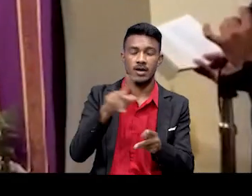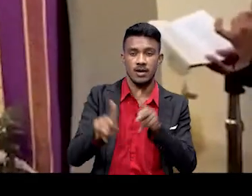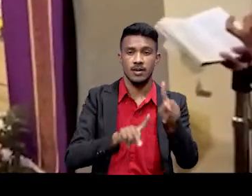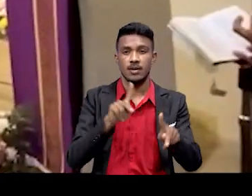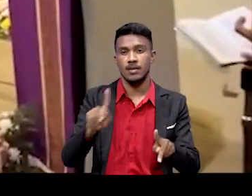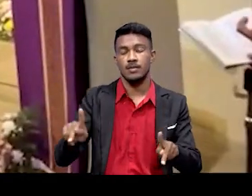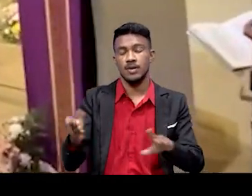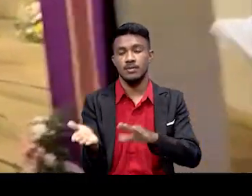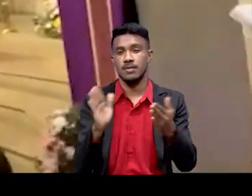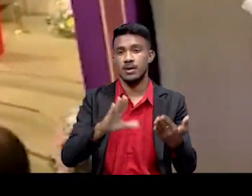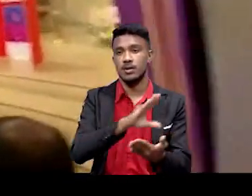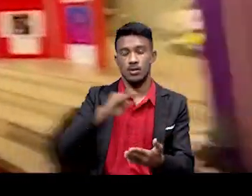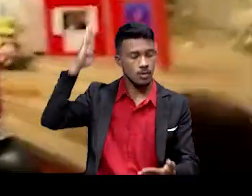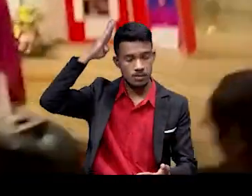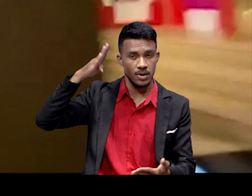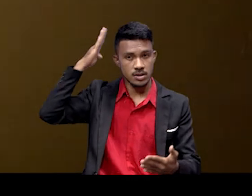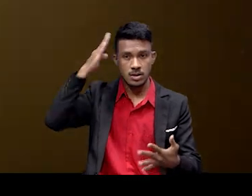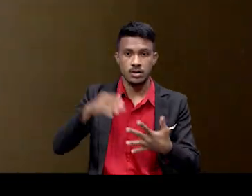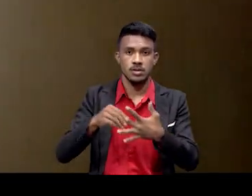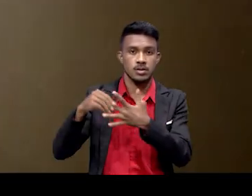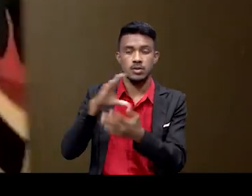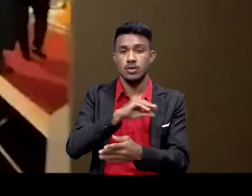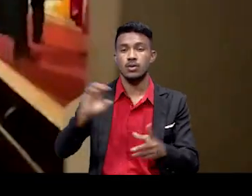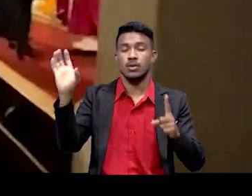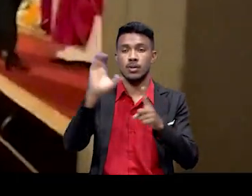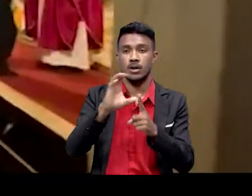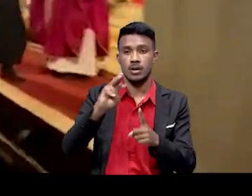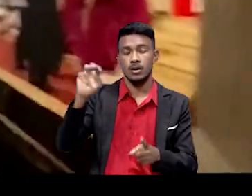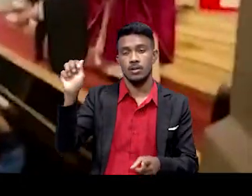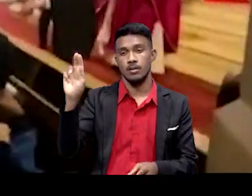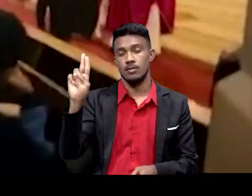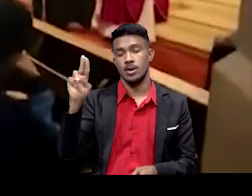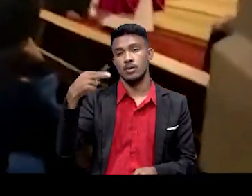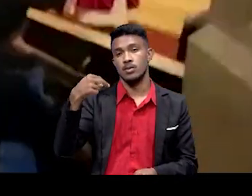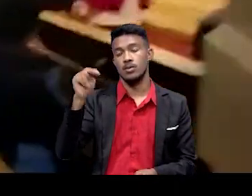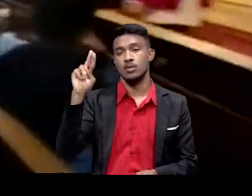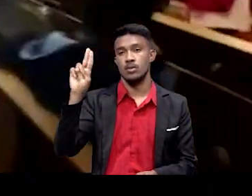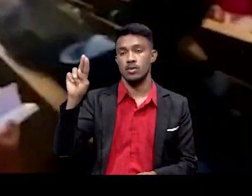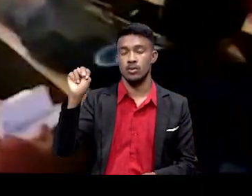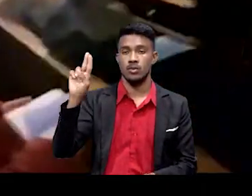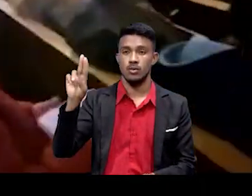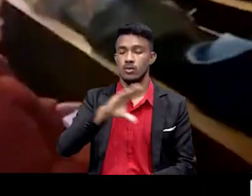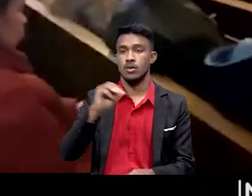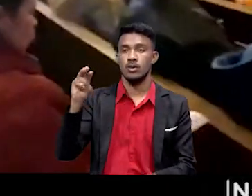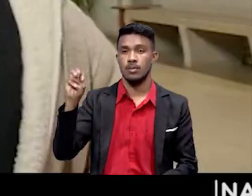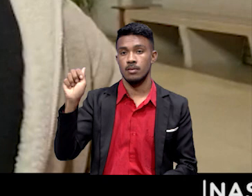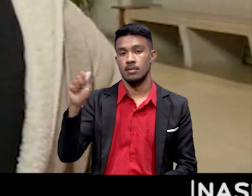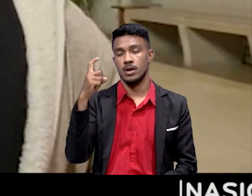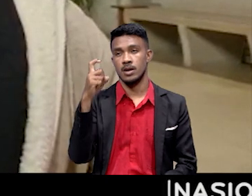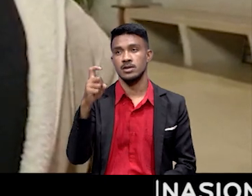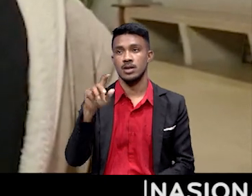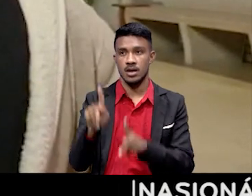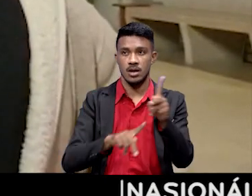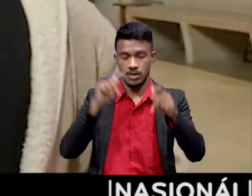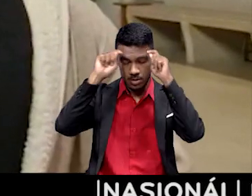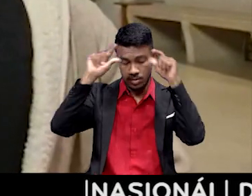rekuen ba Dom Basíli do Nascimento, comandante mahuno bulere karatayano, no Max Stahl, nebe husiko na mundo. Comunidade Timor-oan